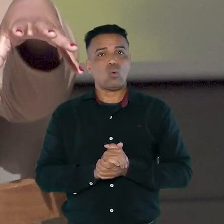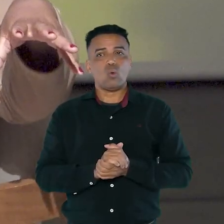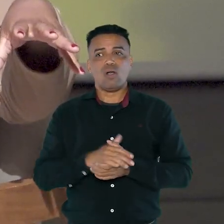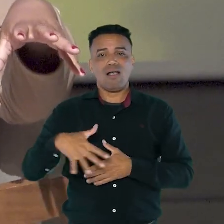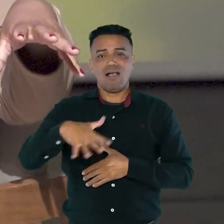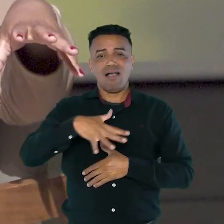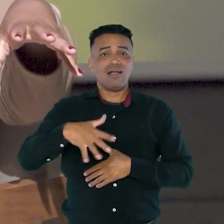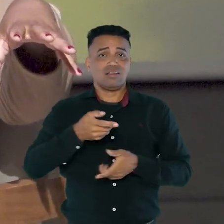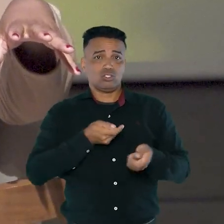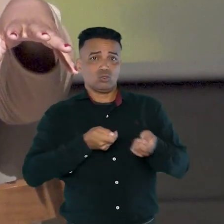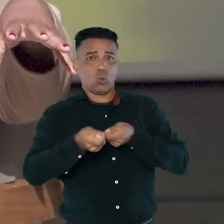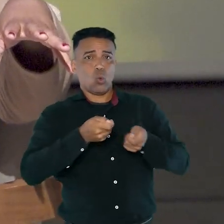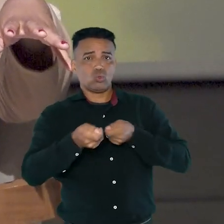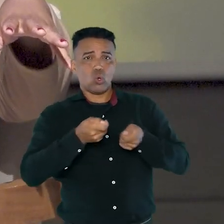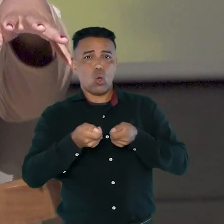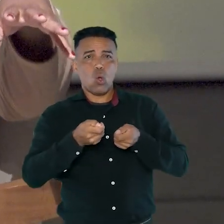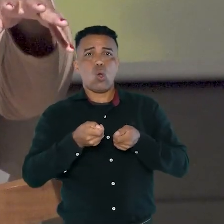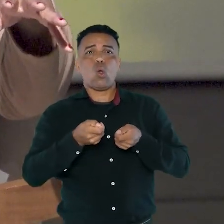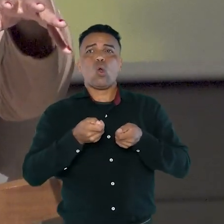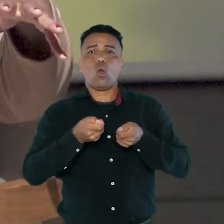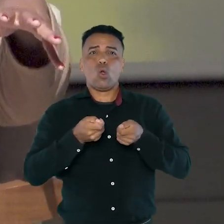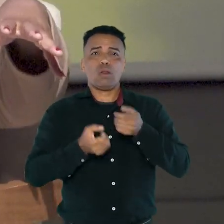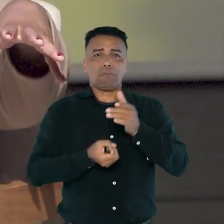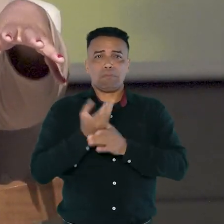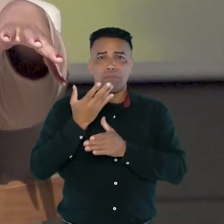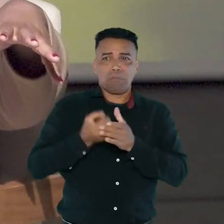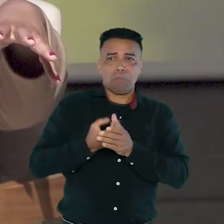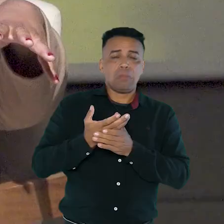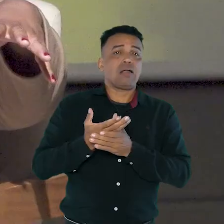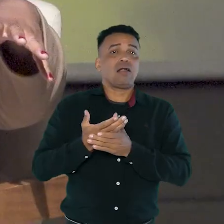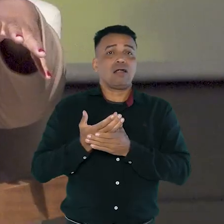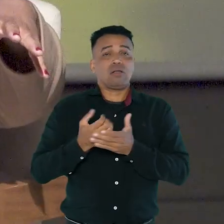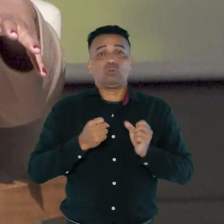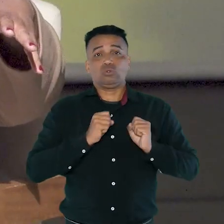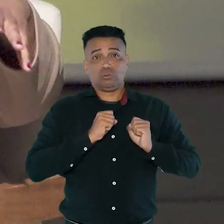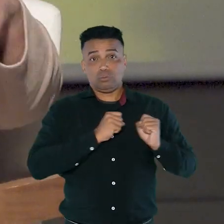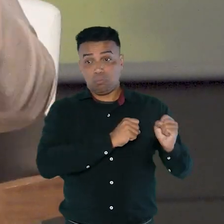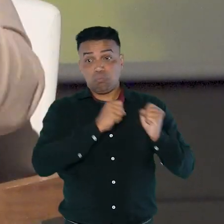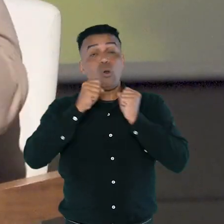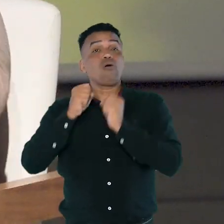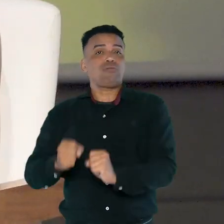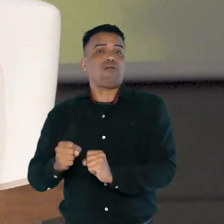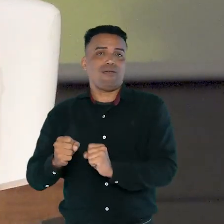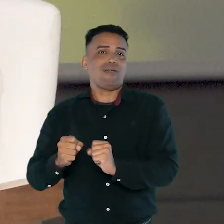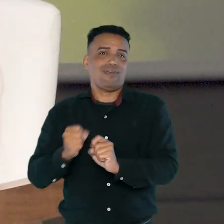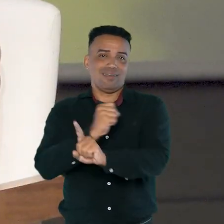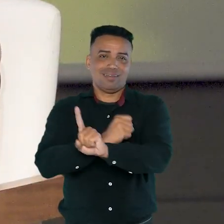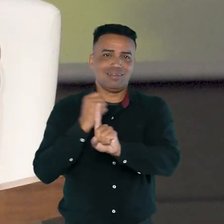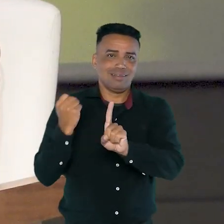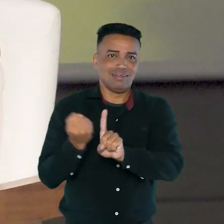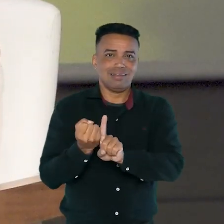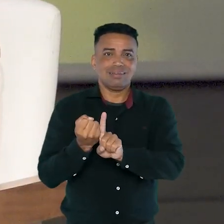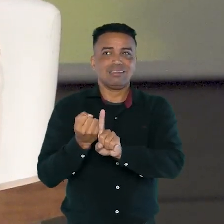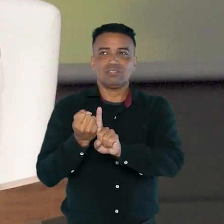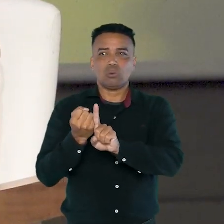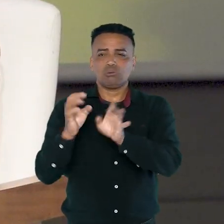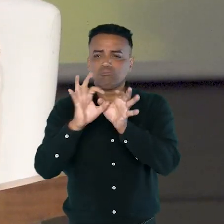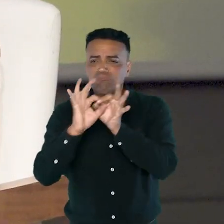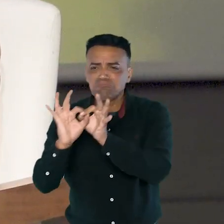de produção, os poderes hegemônicos, são muito